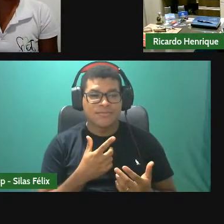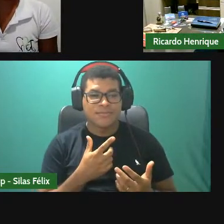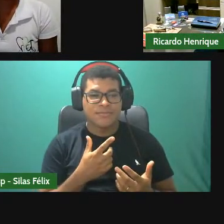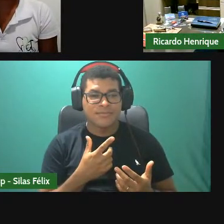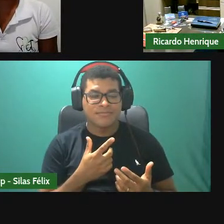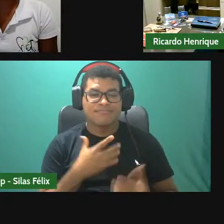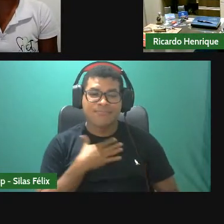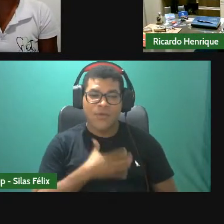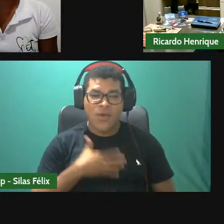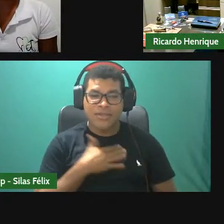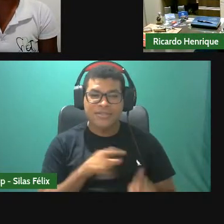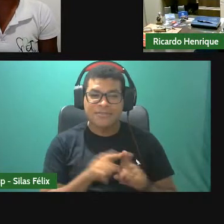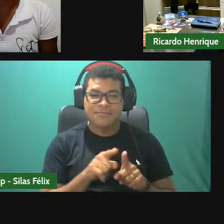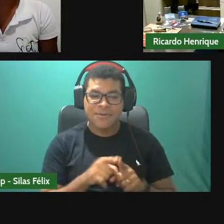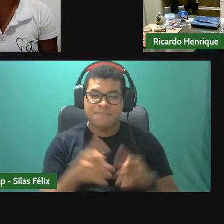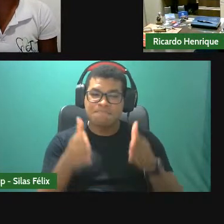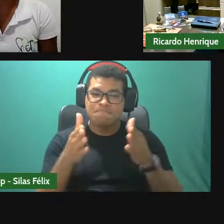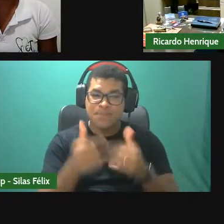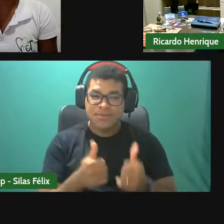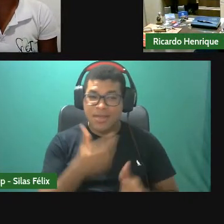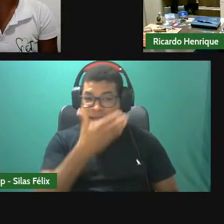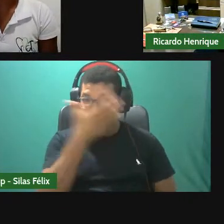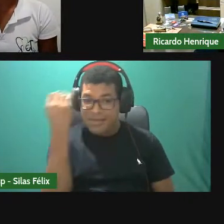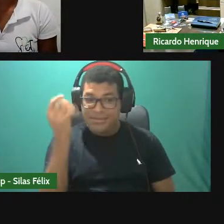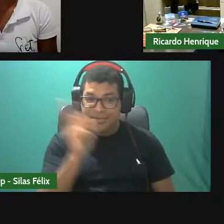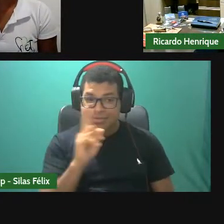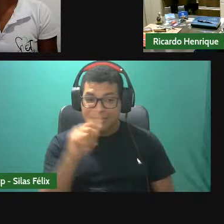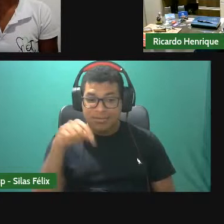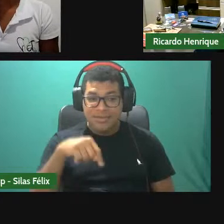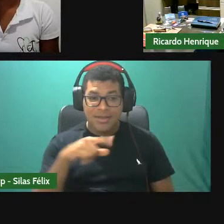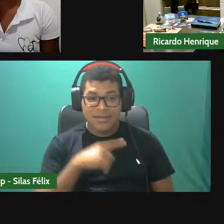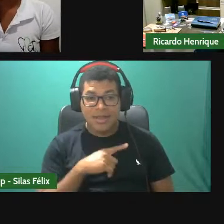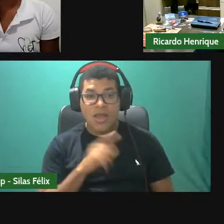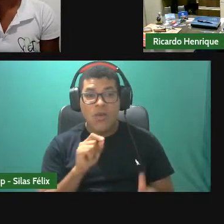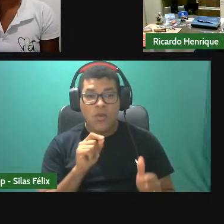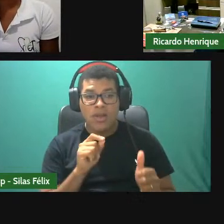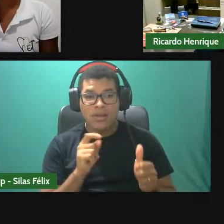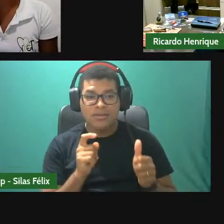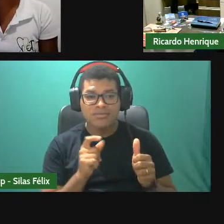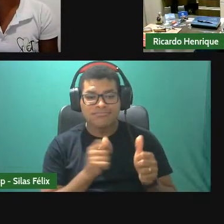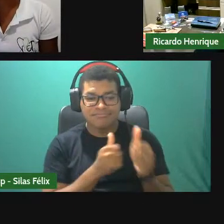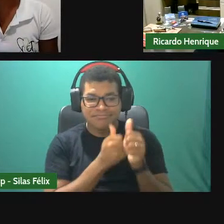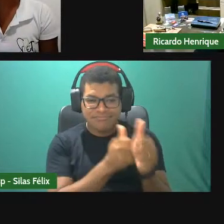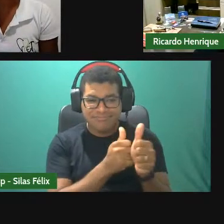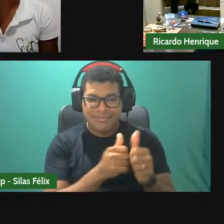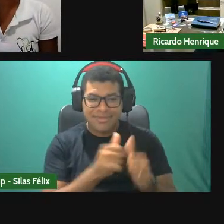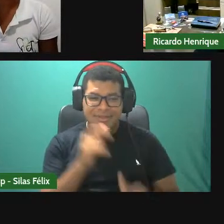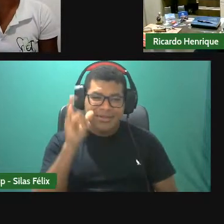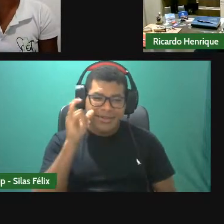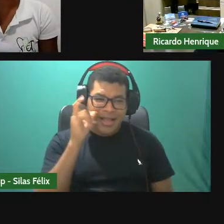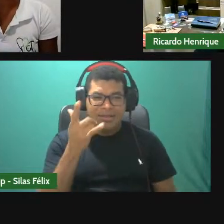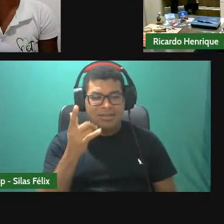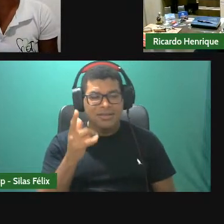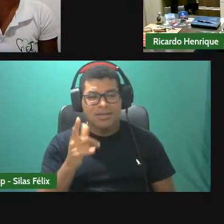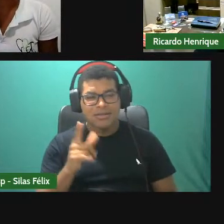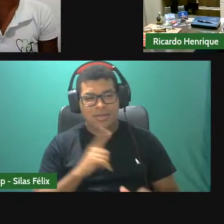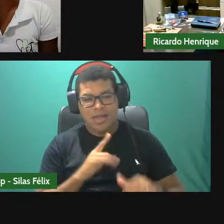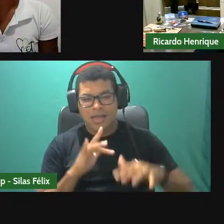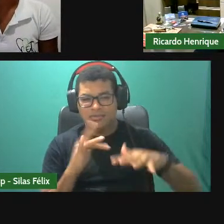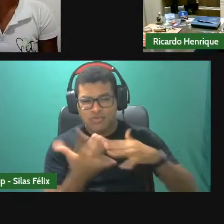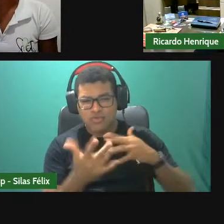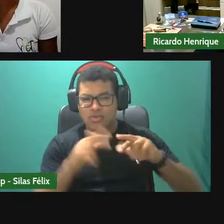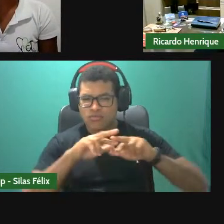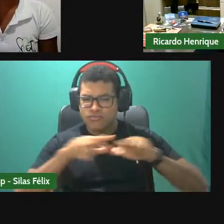gostaria também de pedir para que não deixem de seguir aí os professores, né? O professor Igor, professora